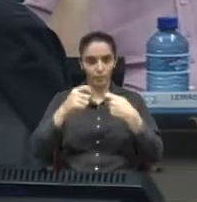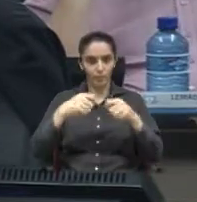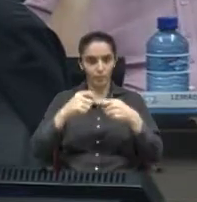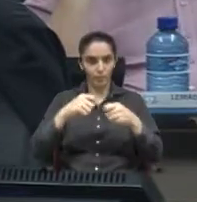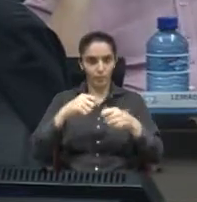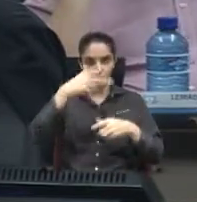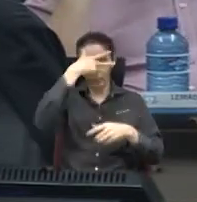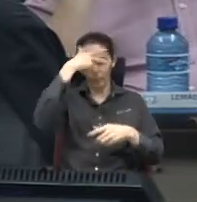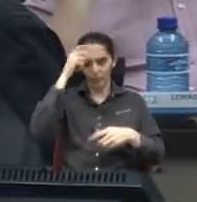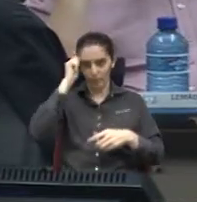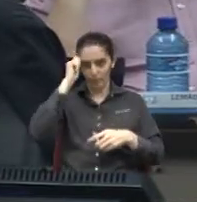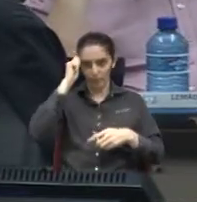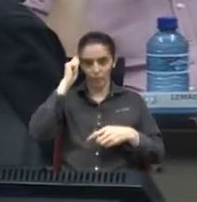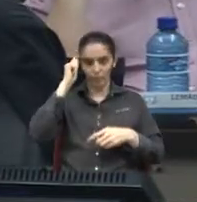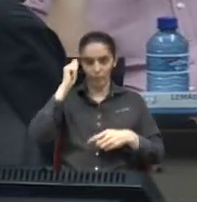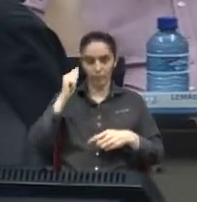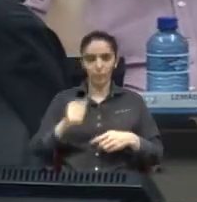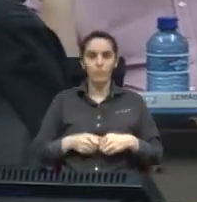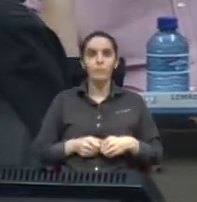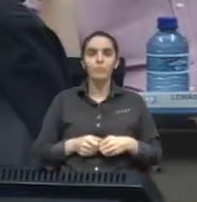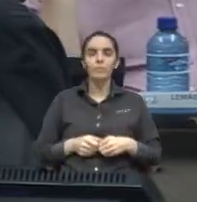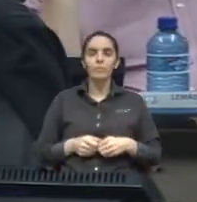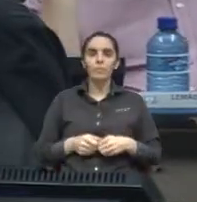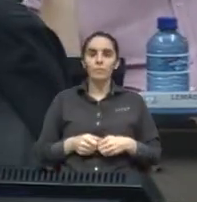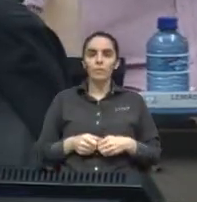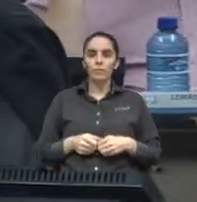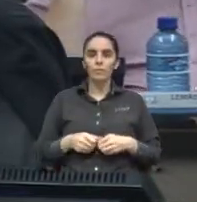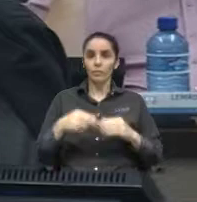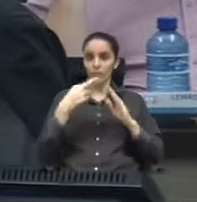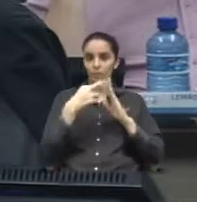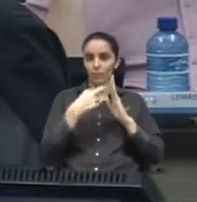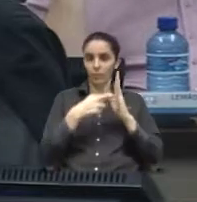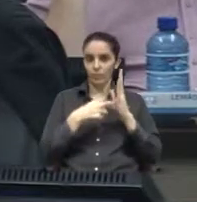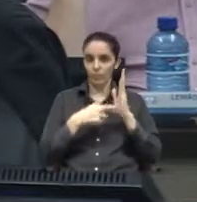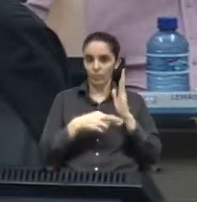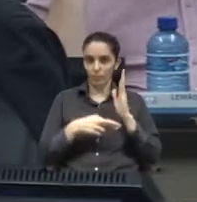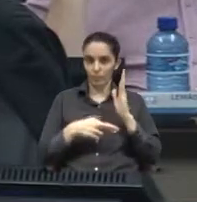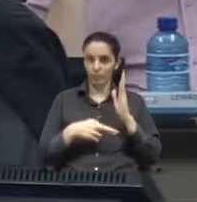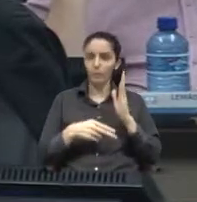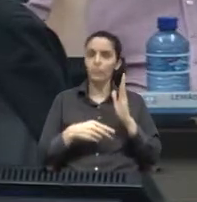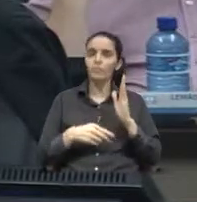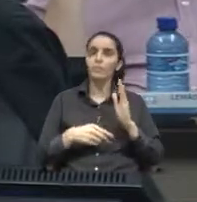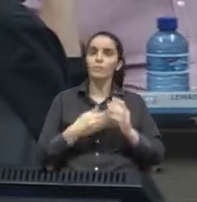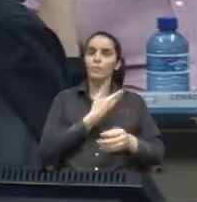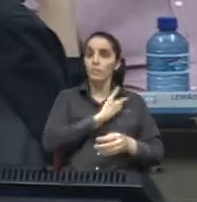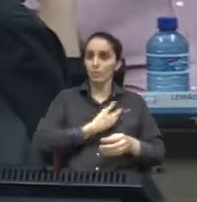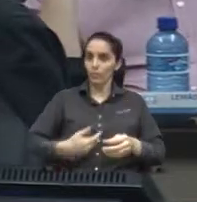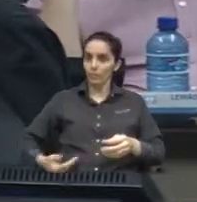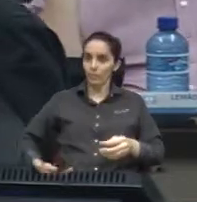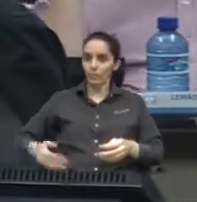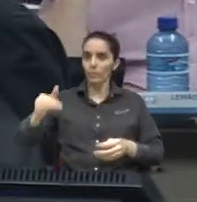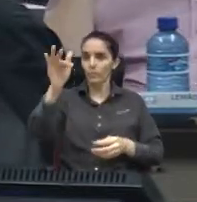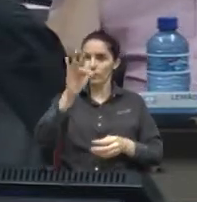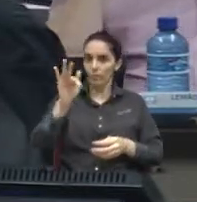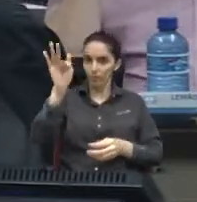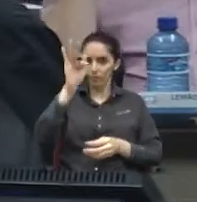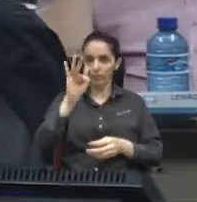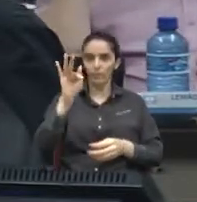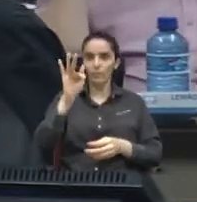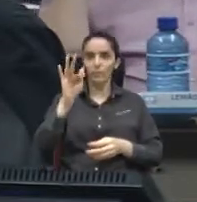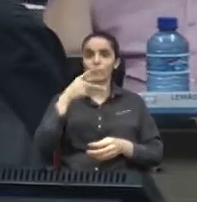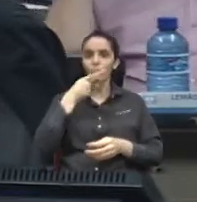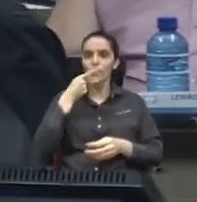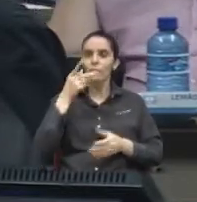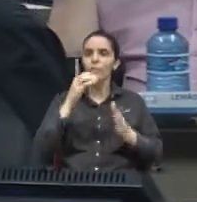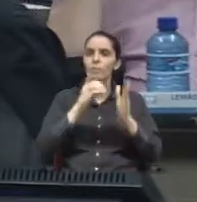que é um princípio constitucional que rege a administração pública, o próprio governo federal que promulgou um